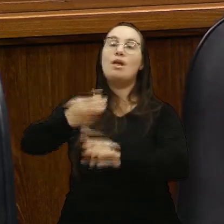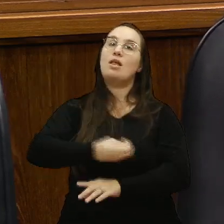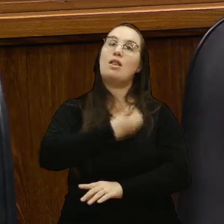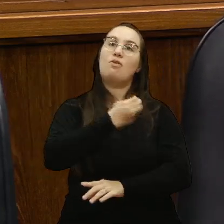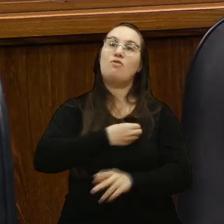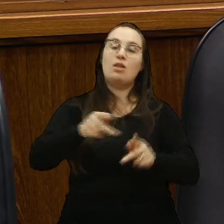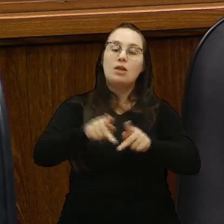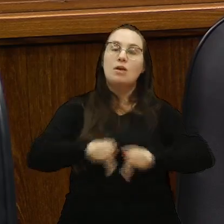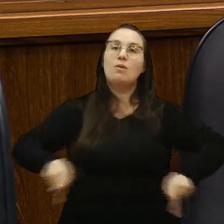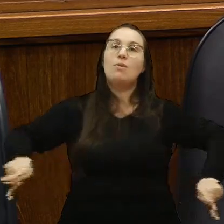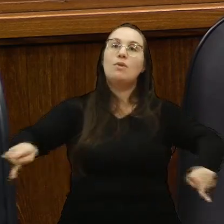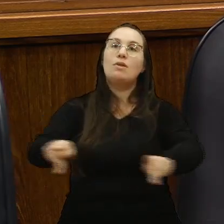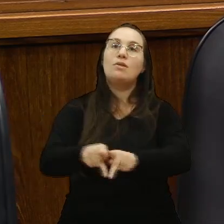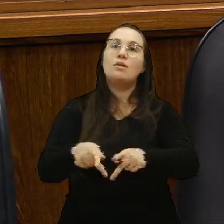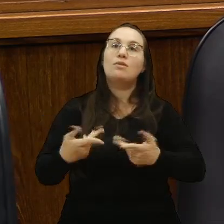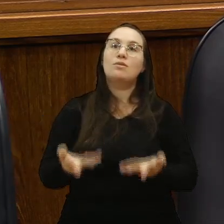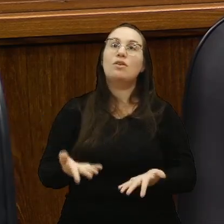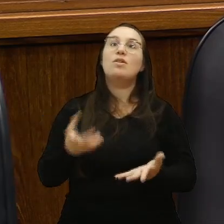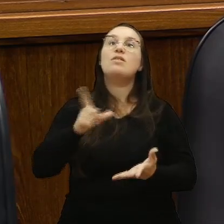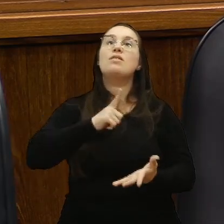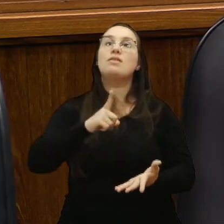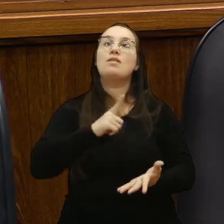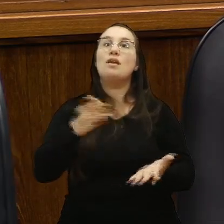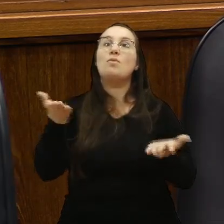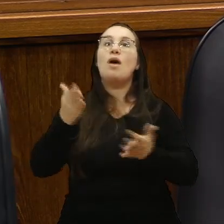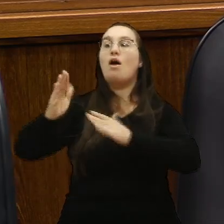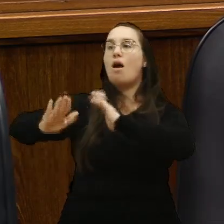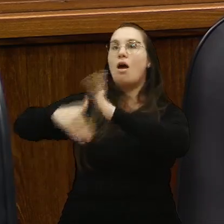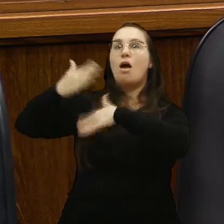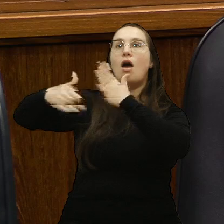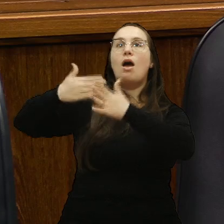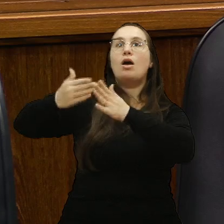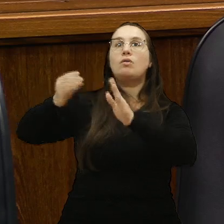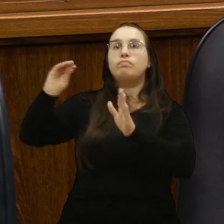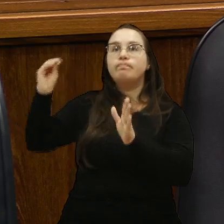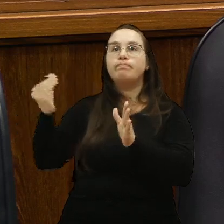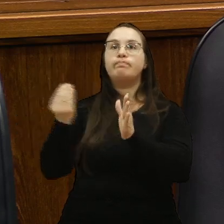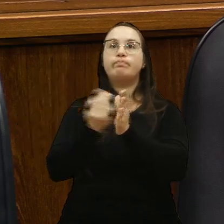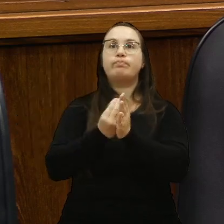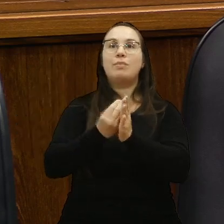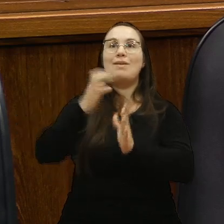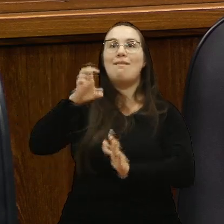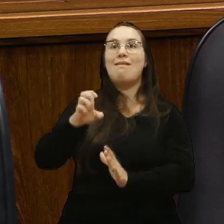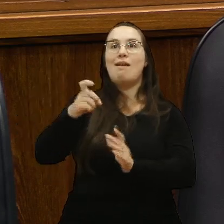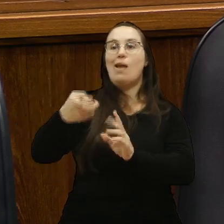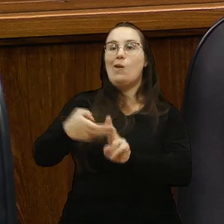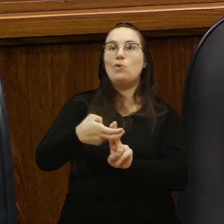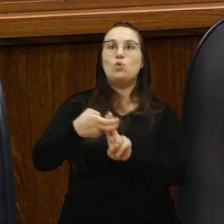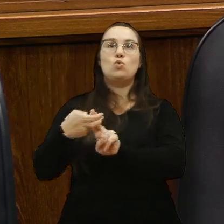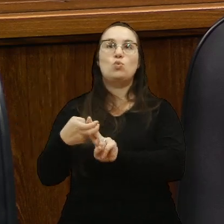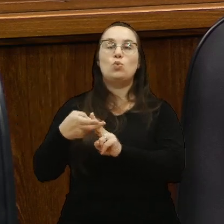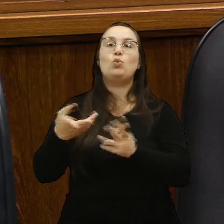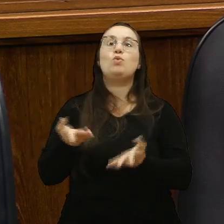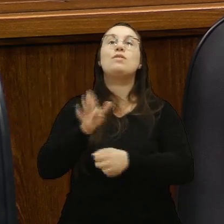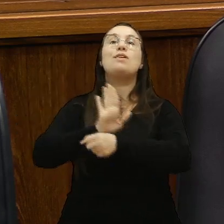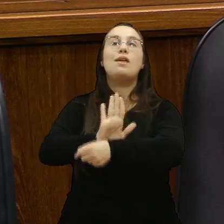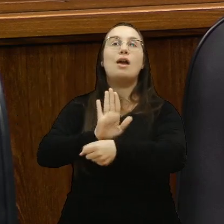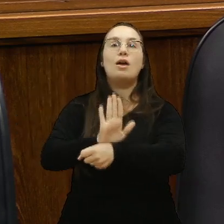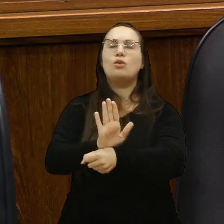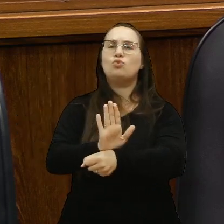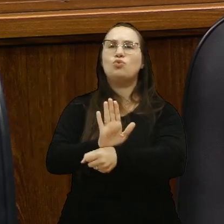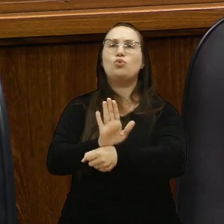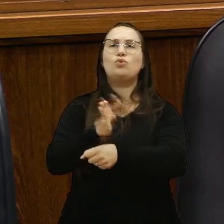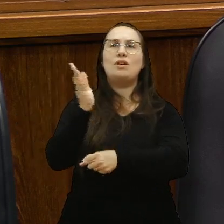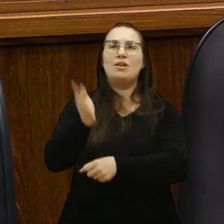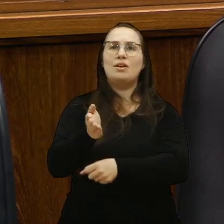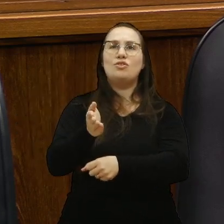da população. Nós temos agora o processo de implementação do eSUS, que já auxiliará muito